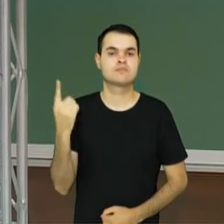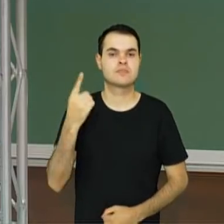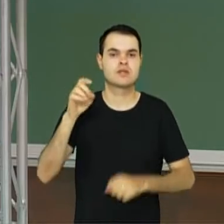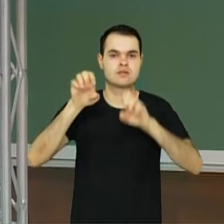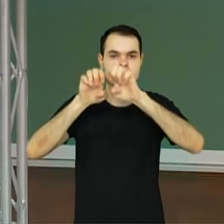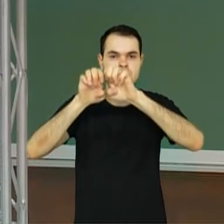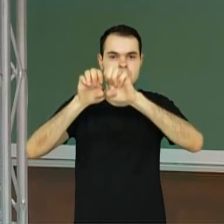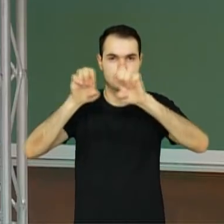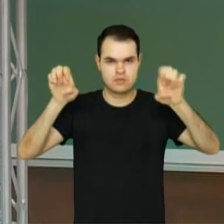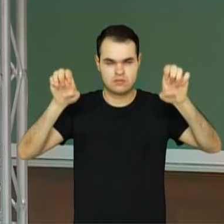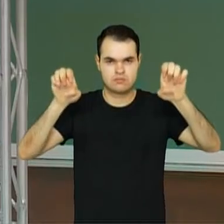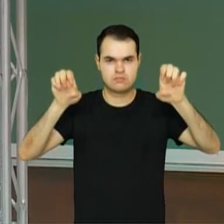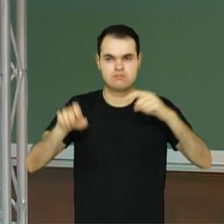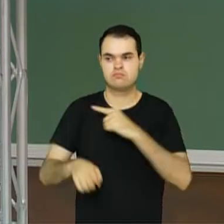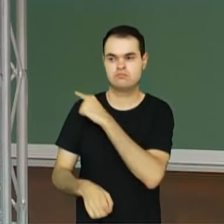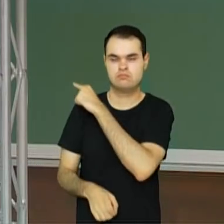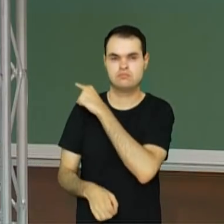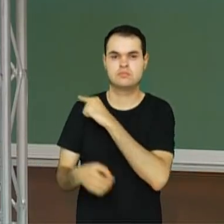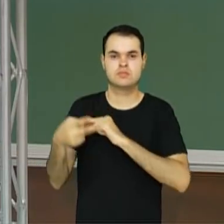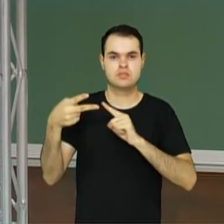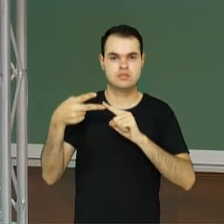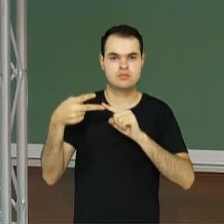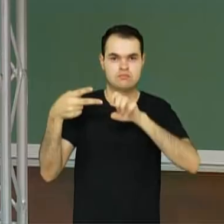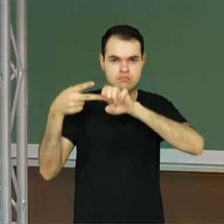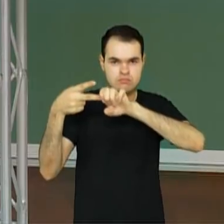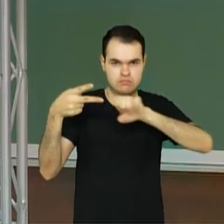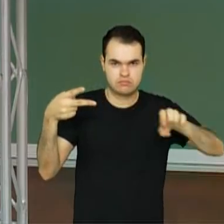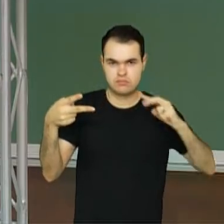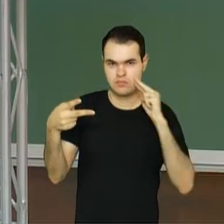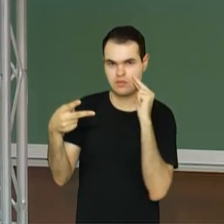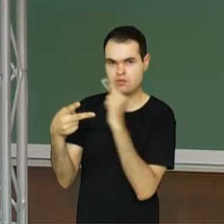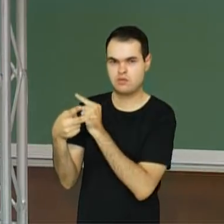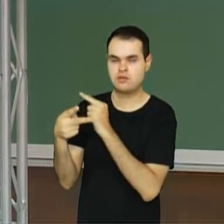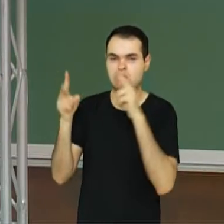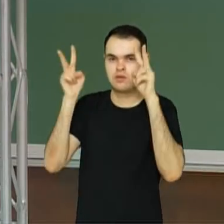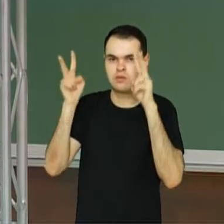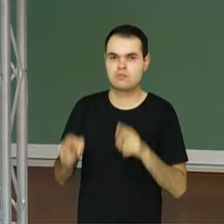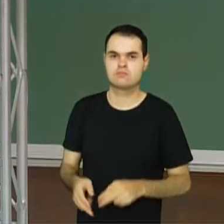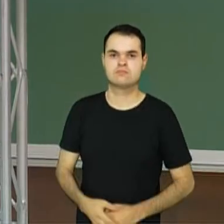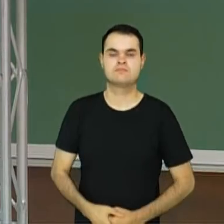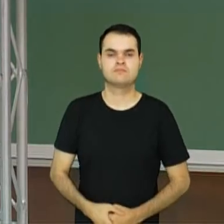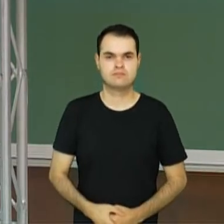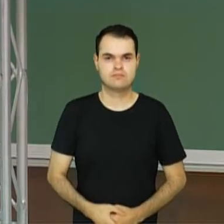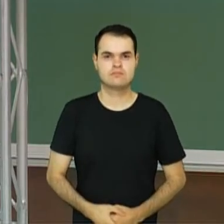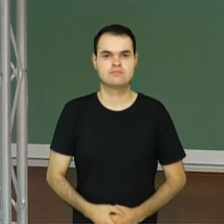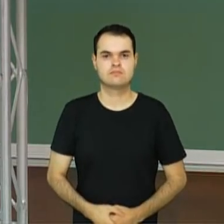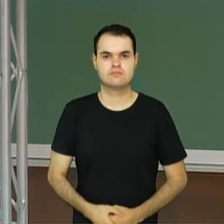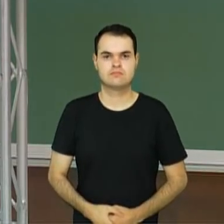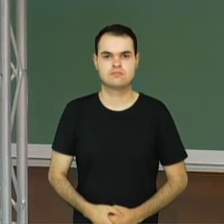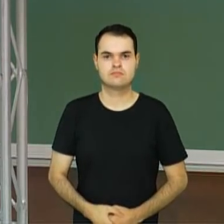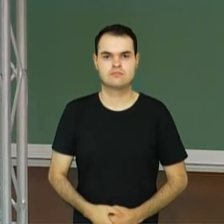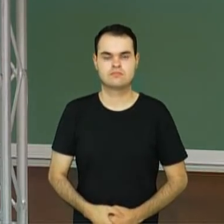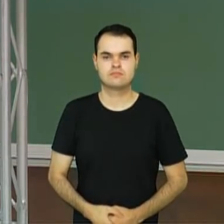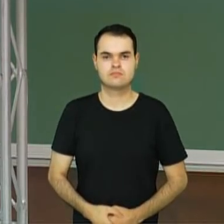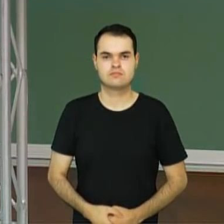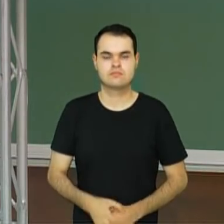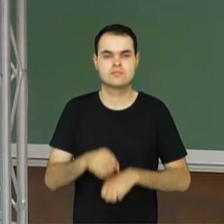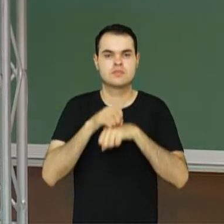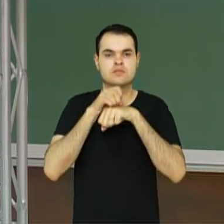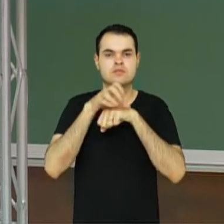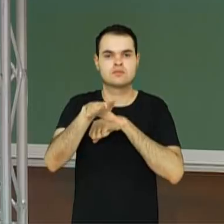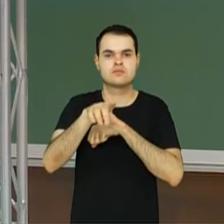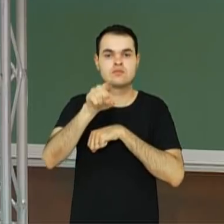equação, x mais 2y igual a menos 6. Segunda equação, 2x mais y igual a zero. Tá? E a